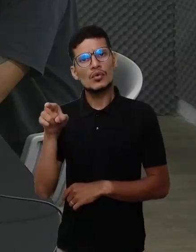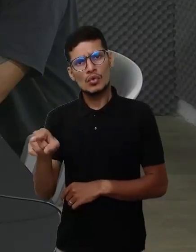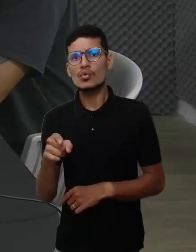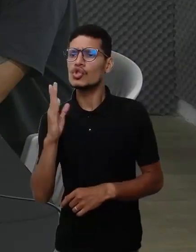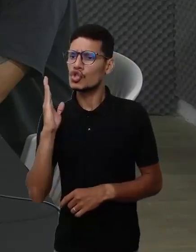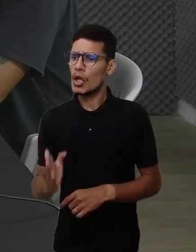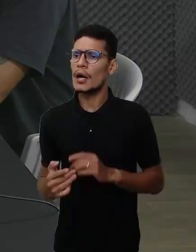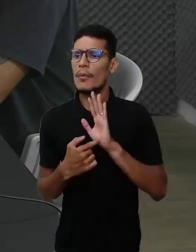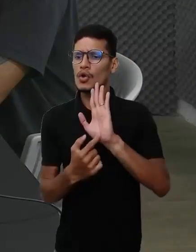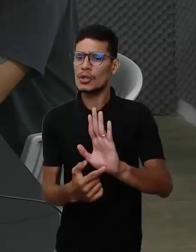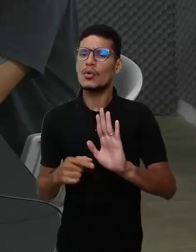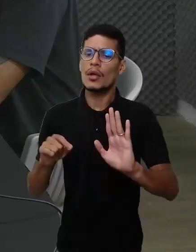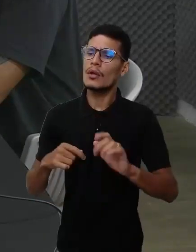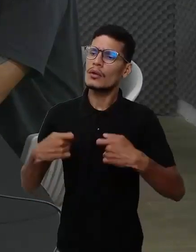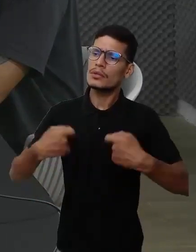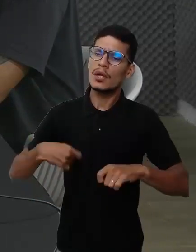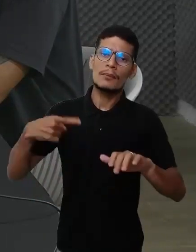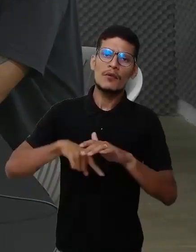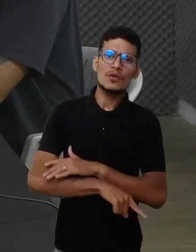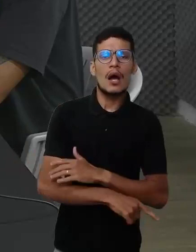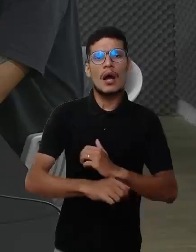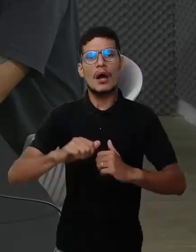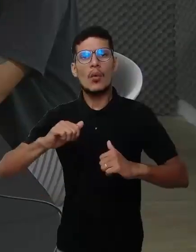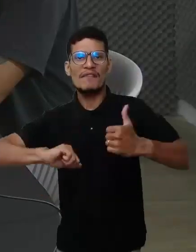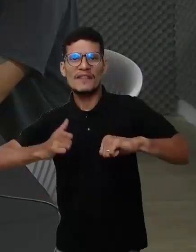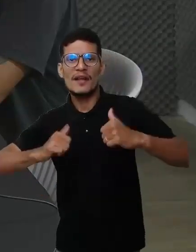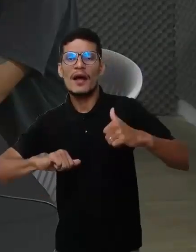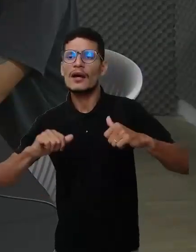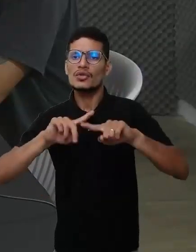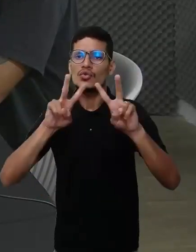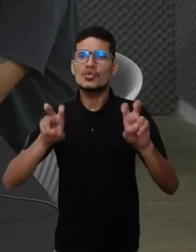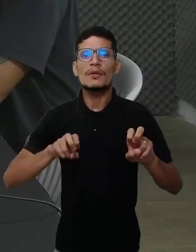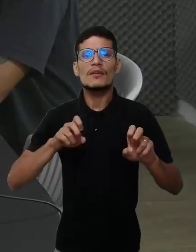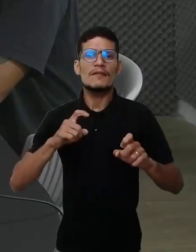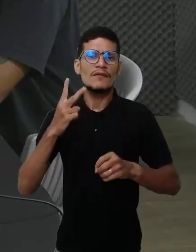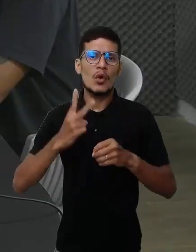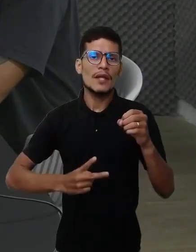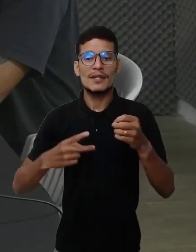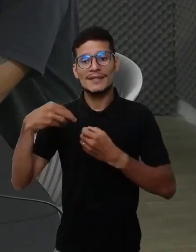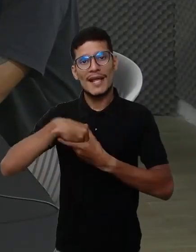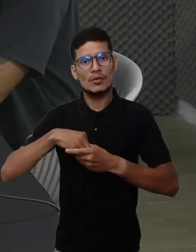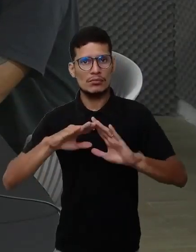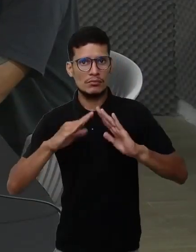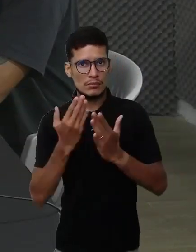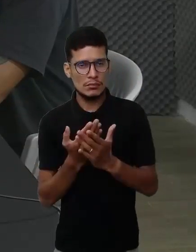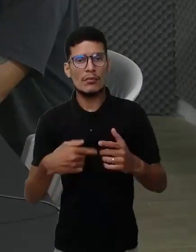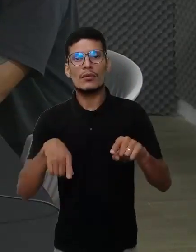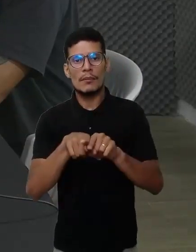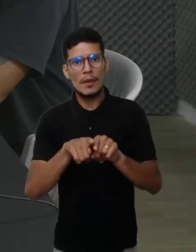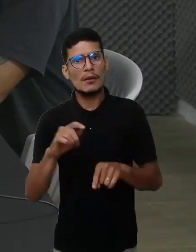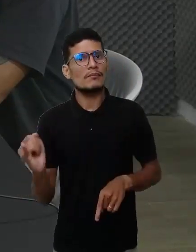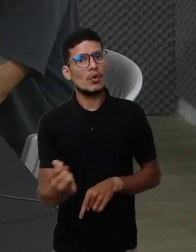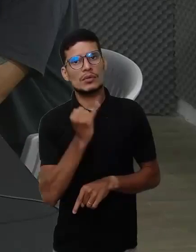pautado a necessidade de aprofundar e qualificar a discussão sobre a violência nos interiores das escolas, reforçando a importância da Lei